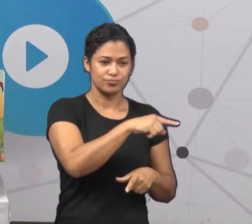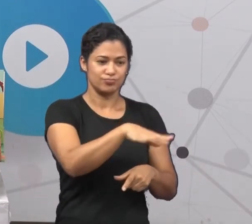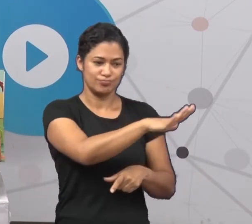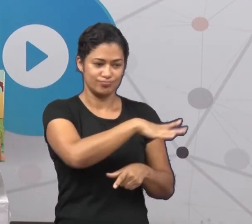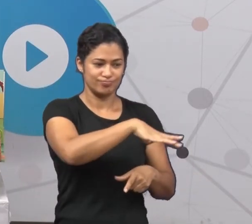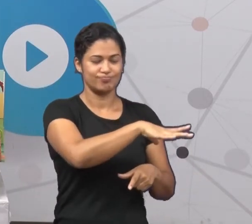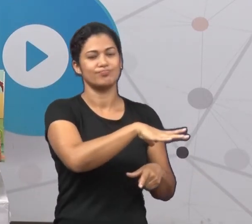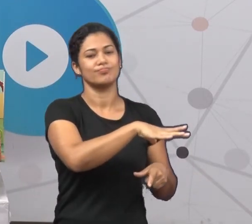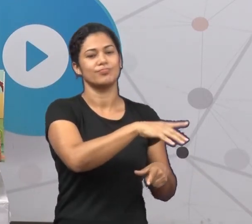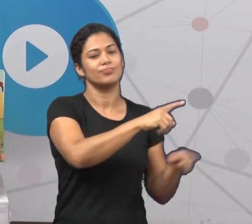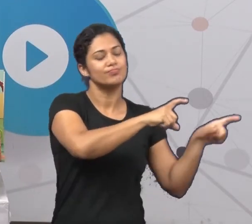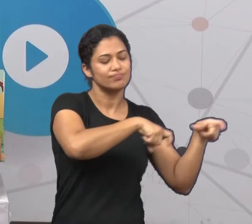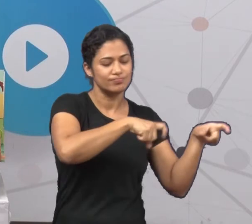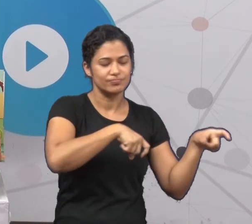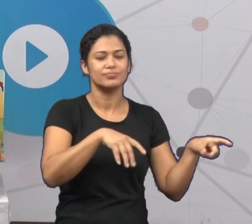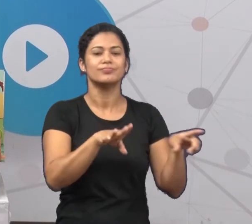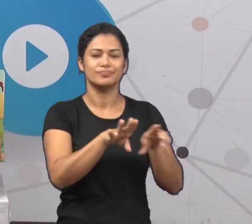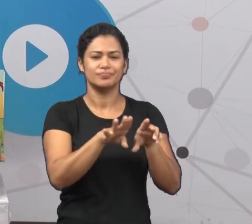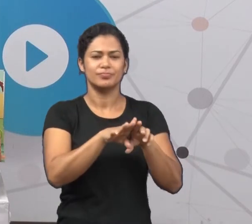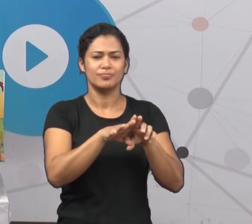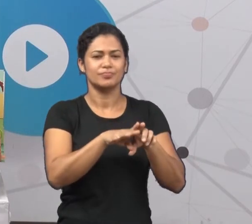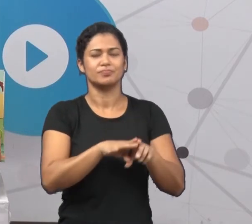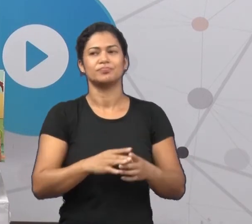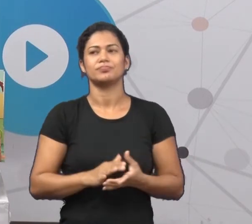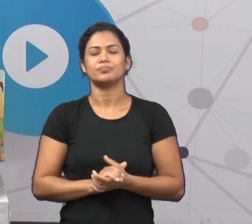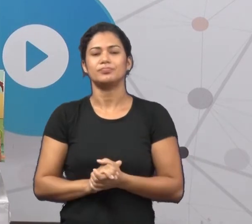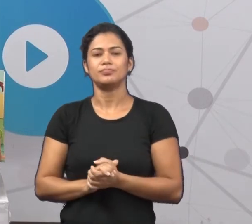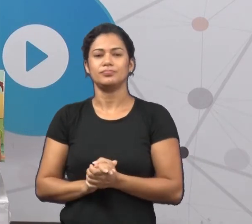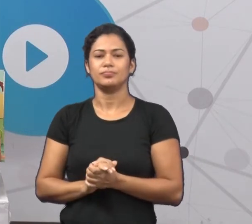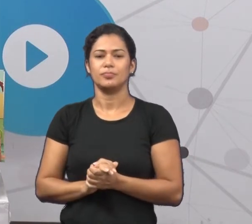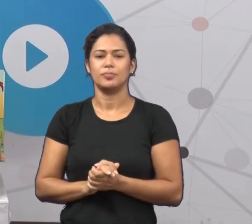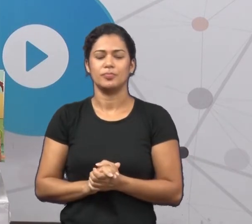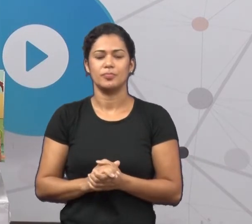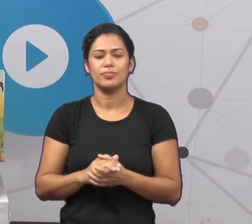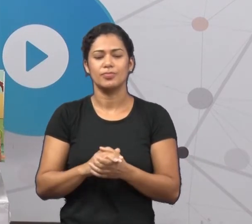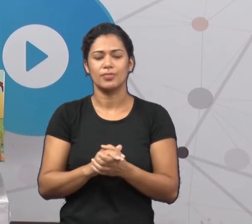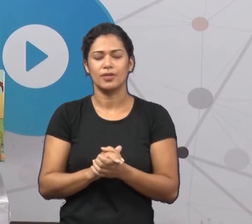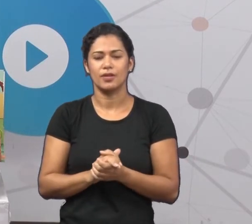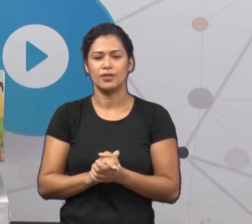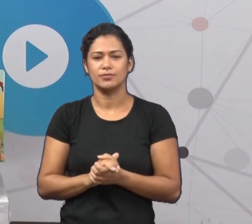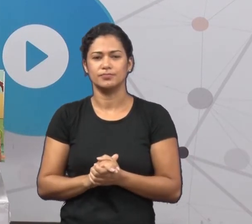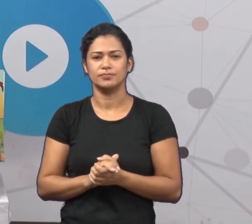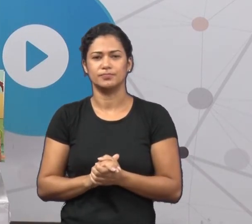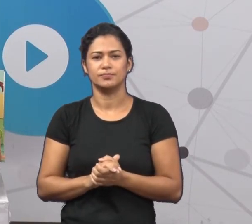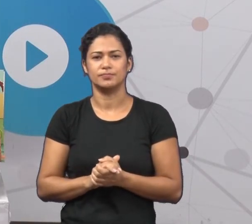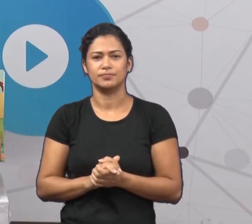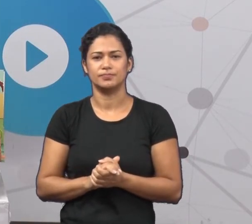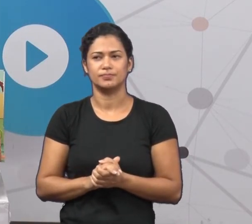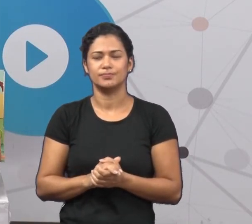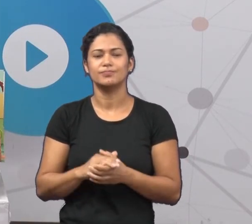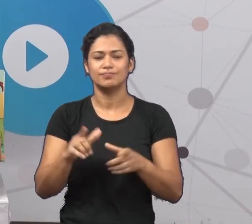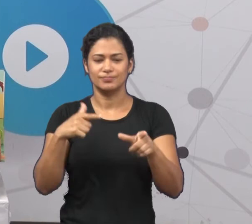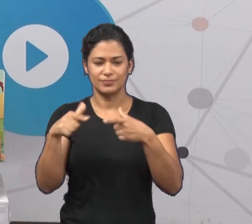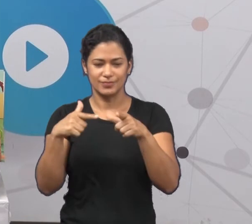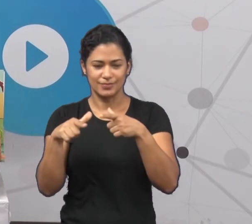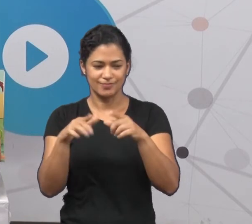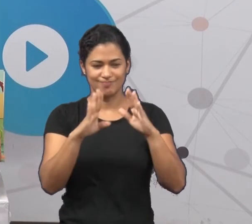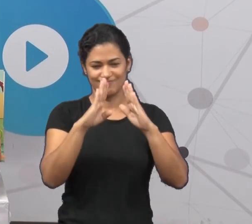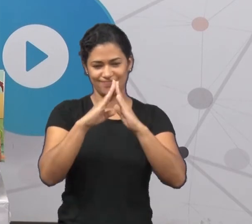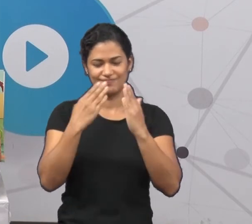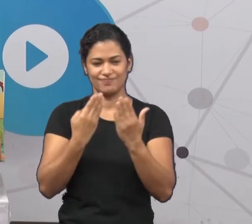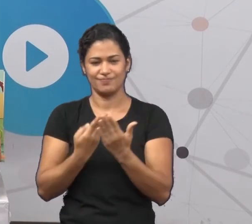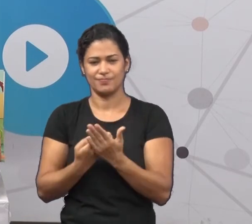as pessoas que trabalham. É bem maior o número de pessoas que trabalham na zona urbana, que trabalham nas